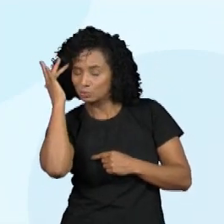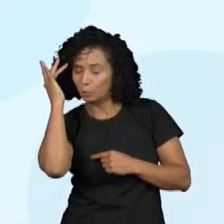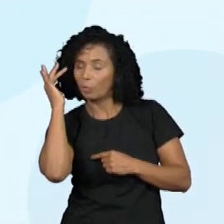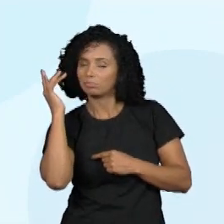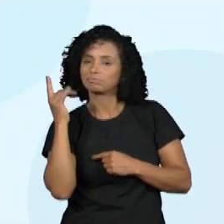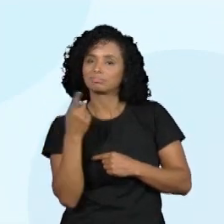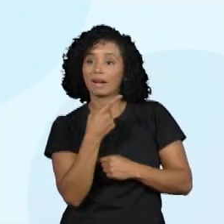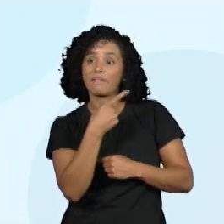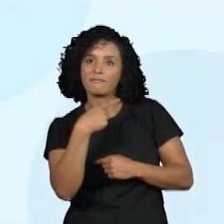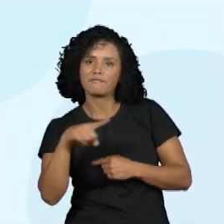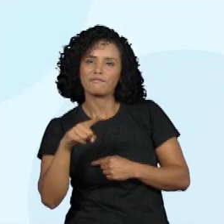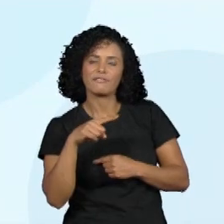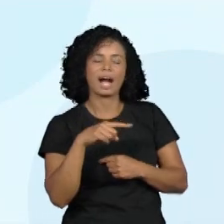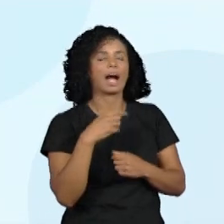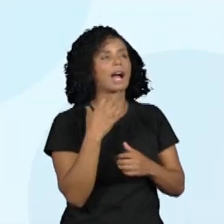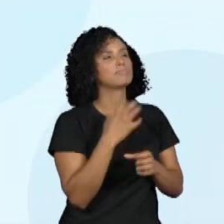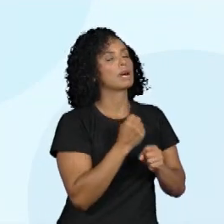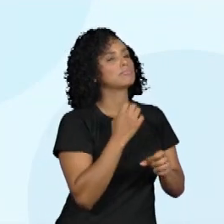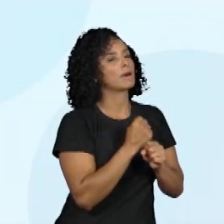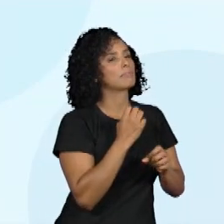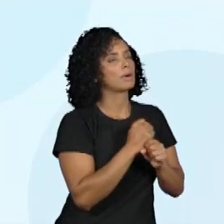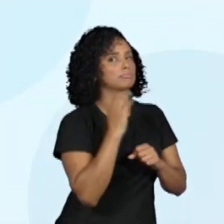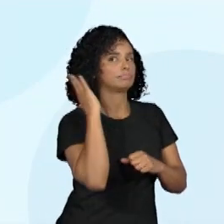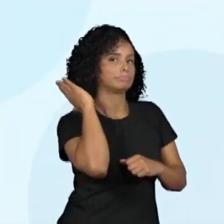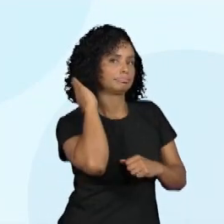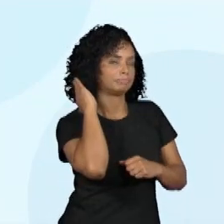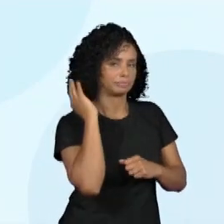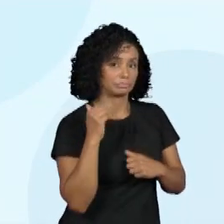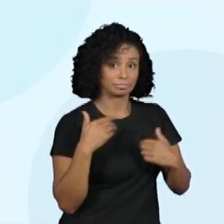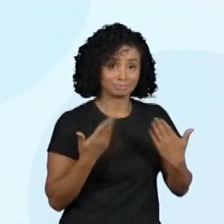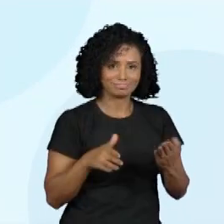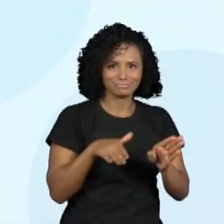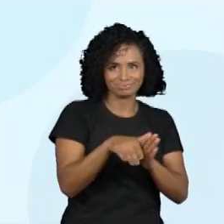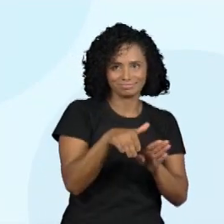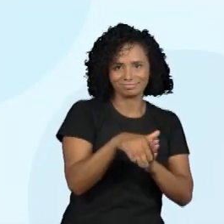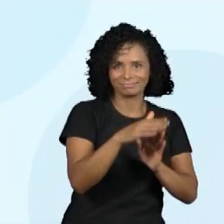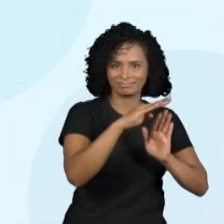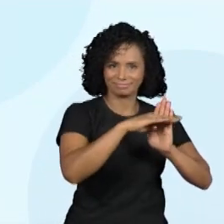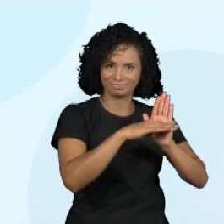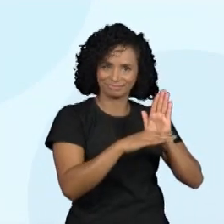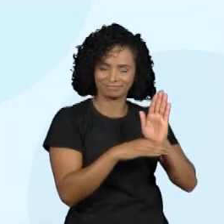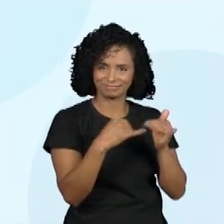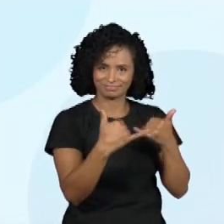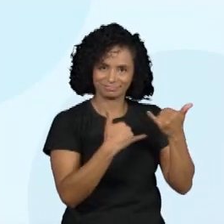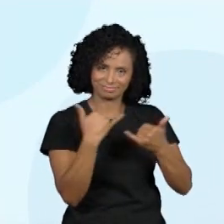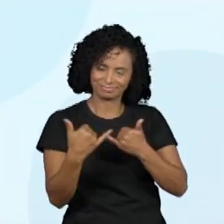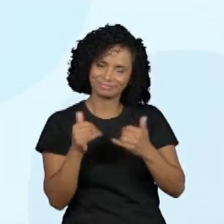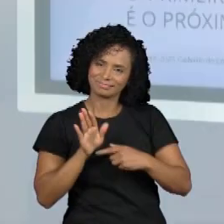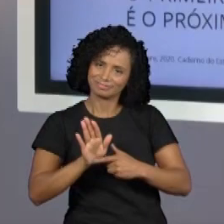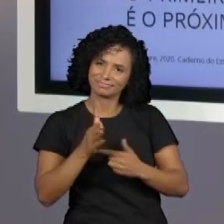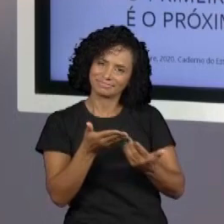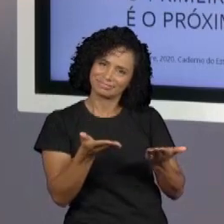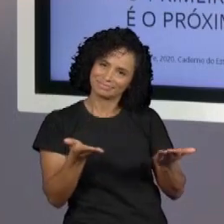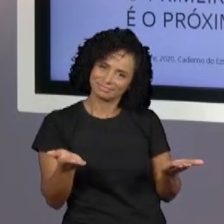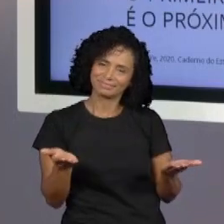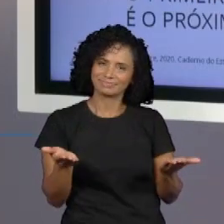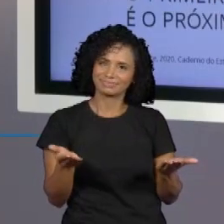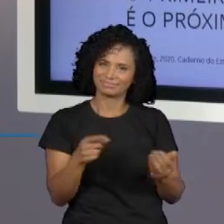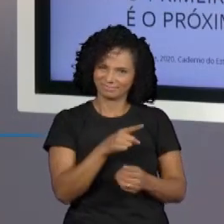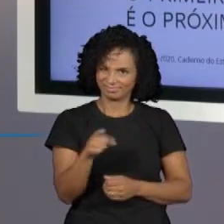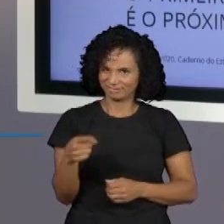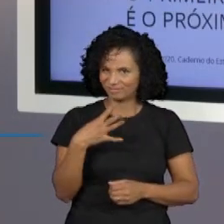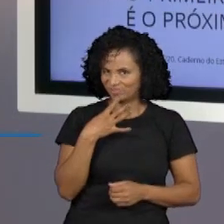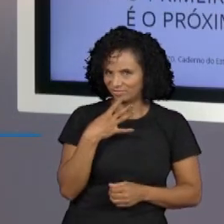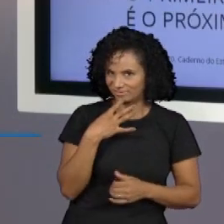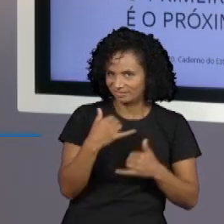perseguir. Então, essas foram as instruções do jogo que a professora trouxe. E aí, vocês já sabem qual é